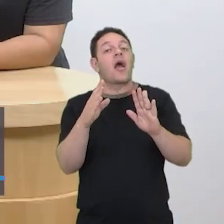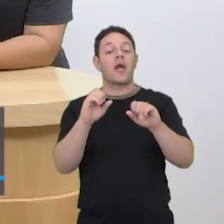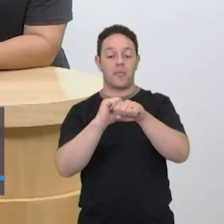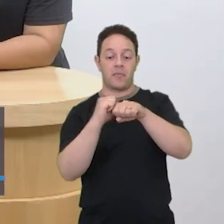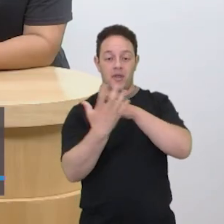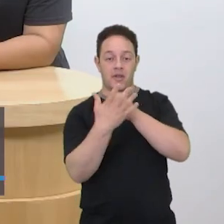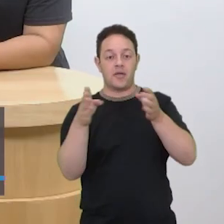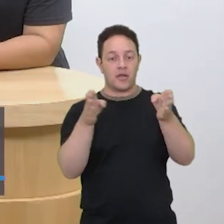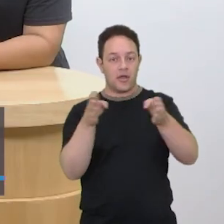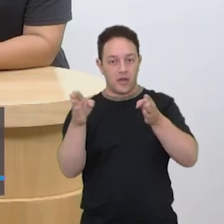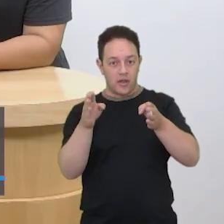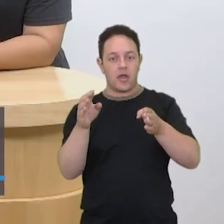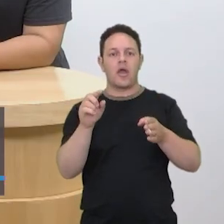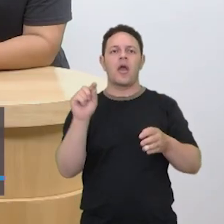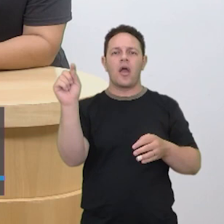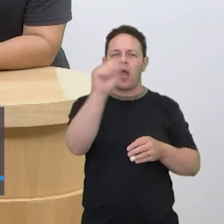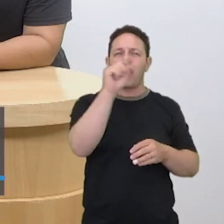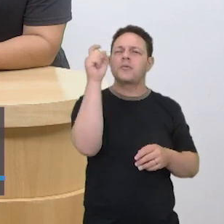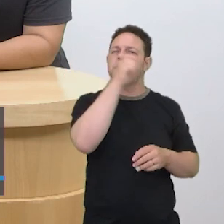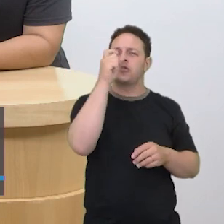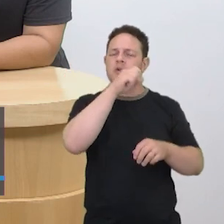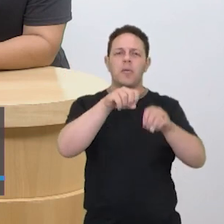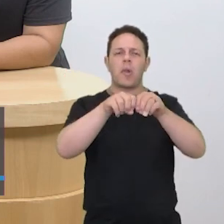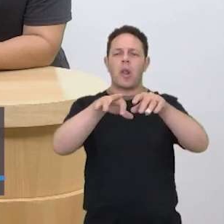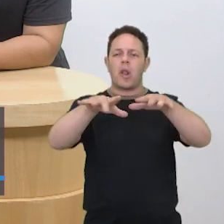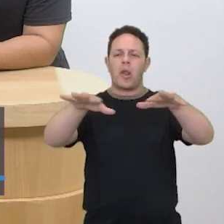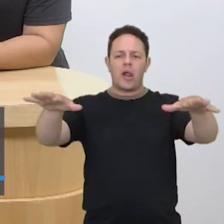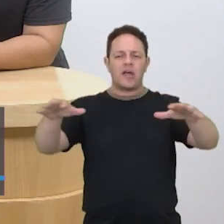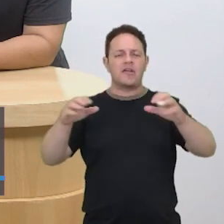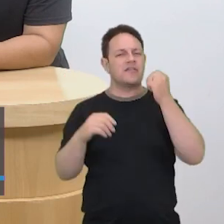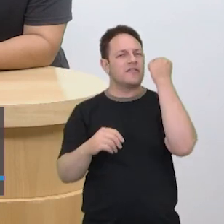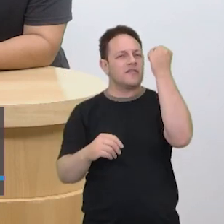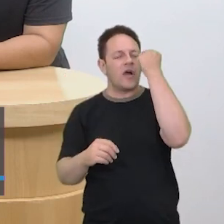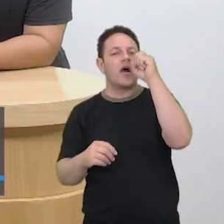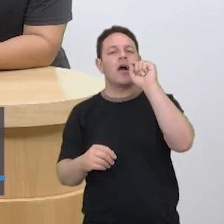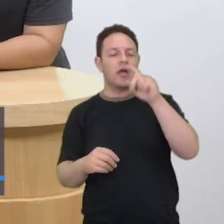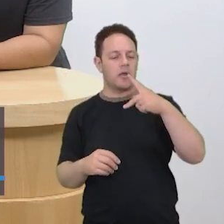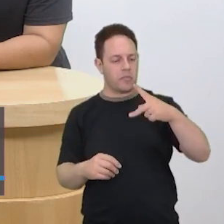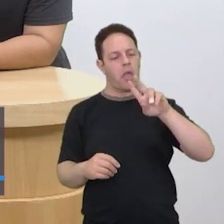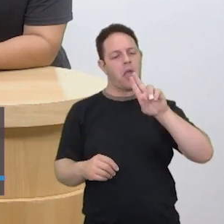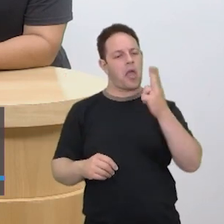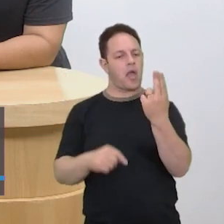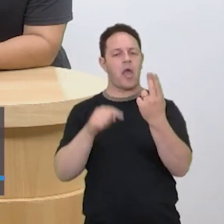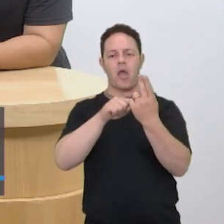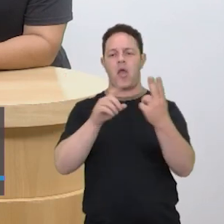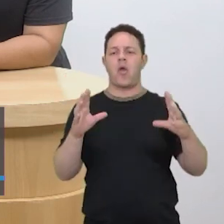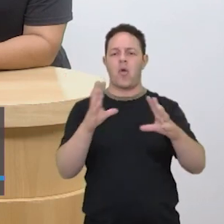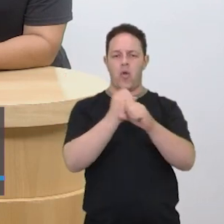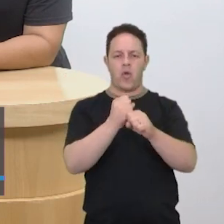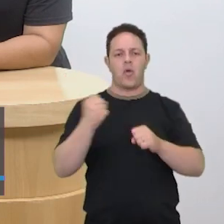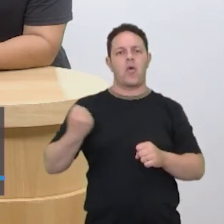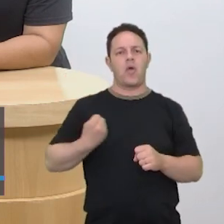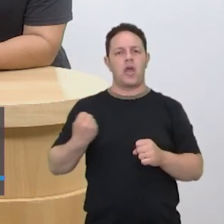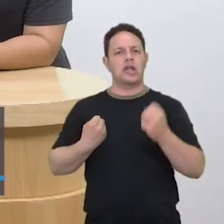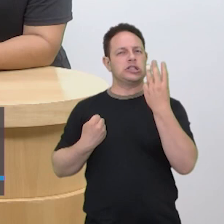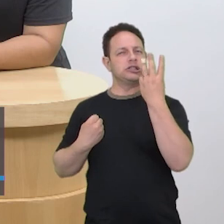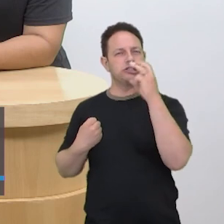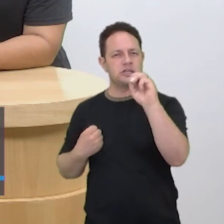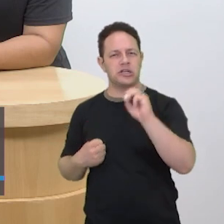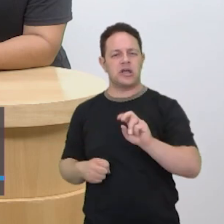eu recebi alguns fake news, né, absurdos de pHs de substâncias assim do tipo